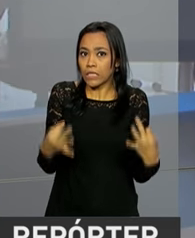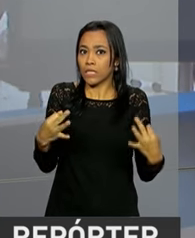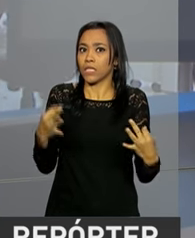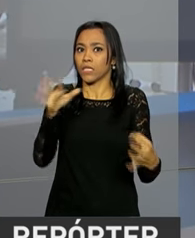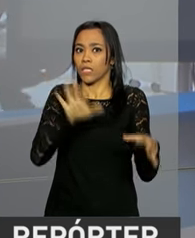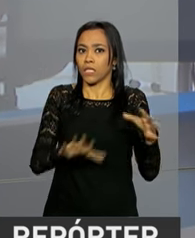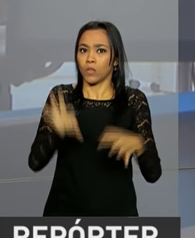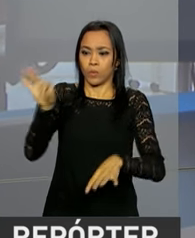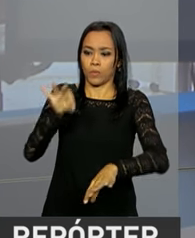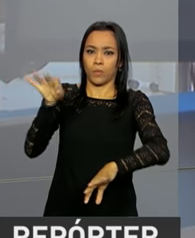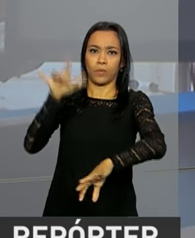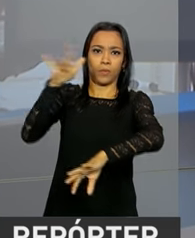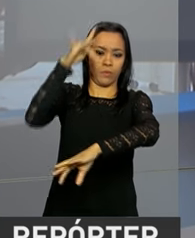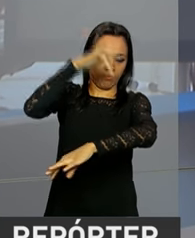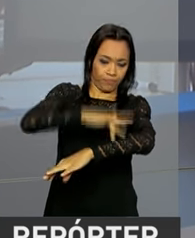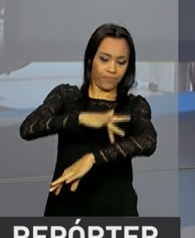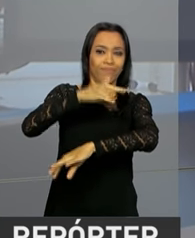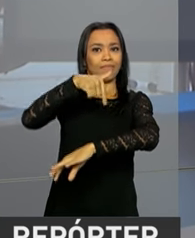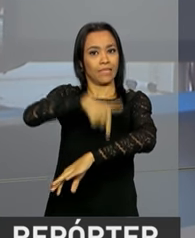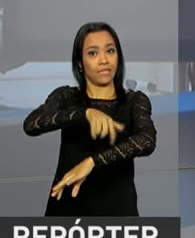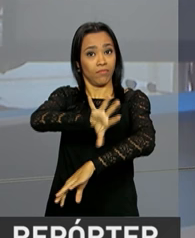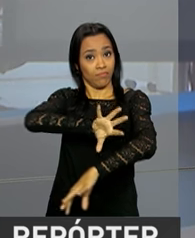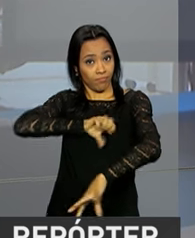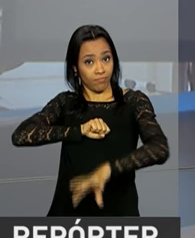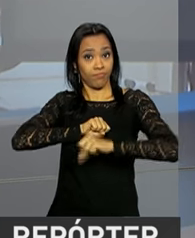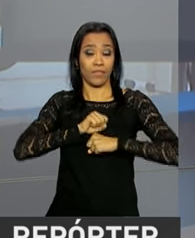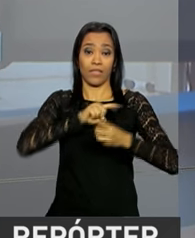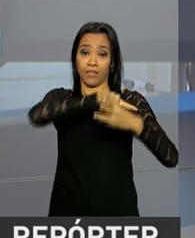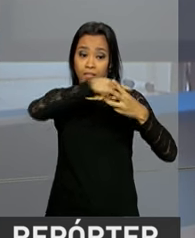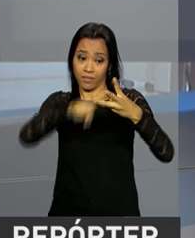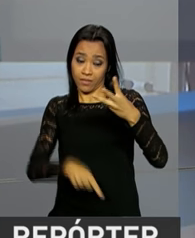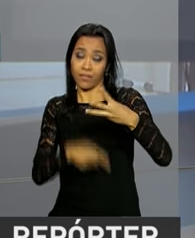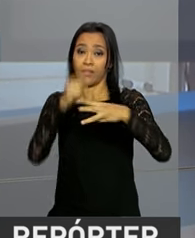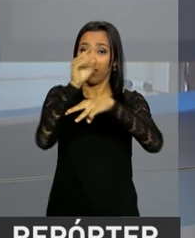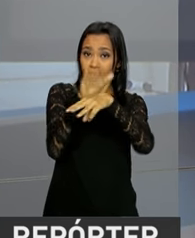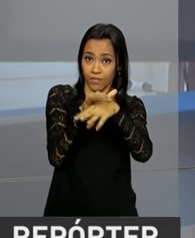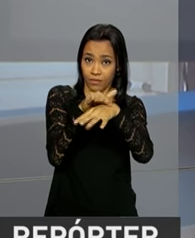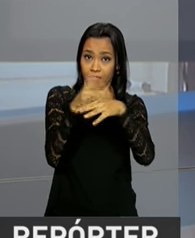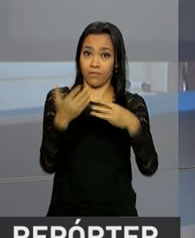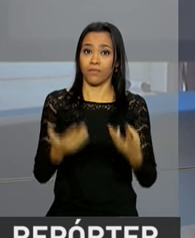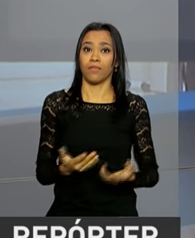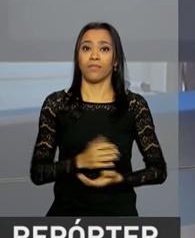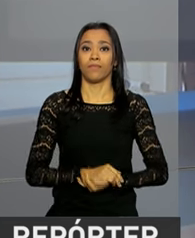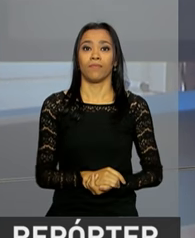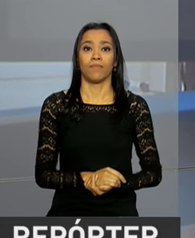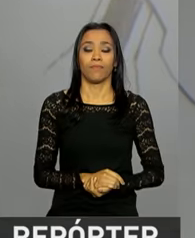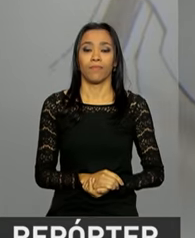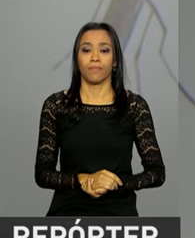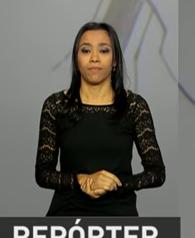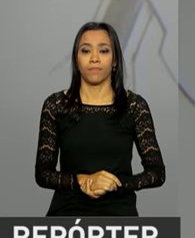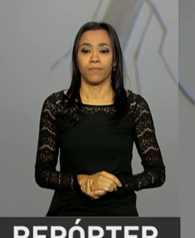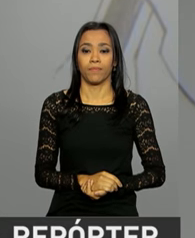criadouros do mosquito aedseg, transmissor de doenças como a dengue, a febre amarela e a chicungunha.